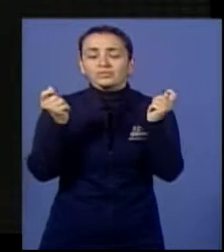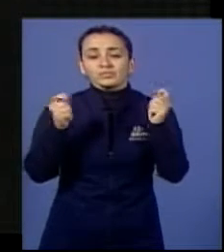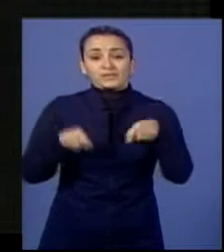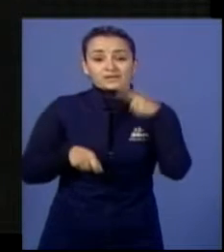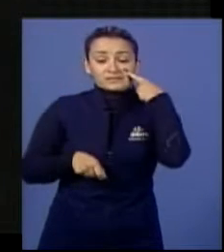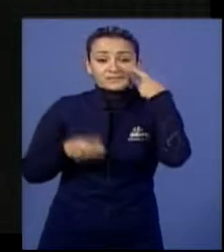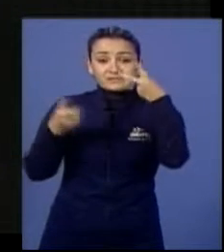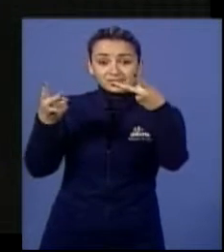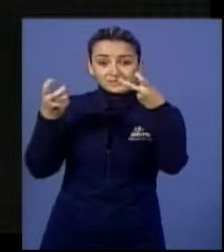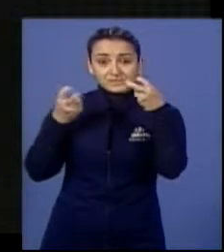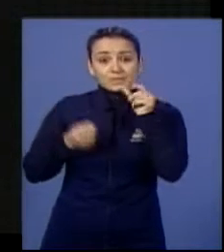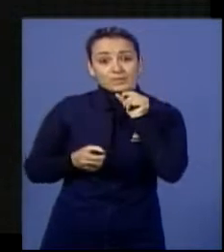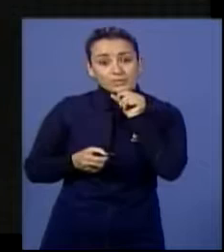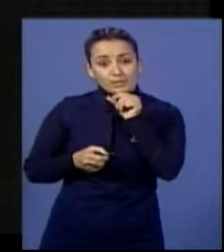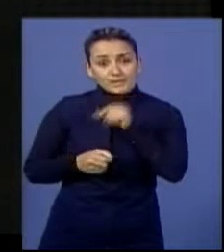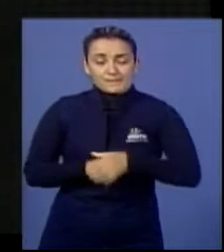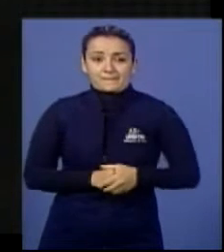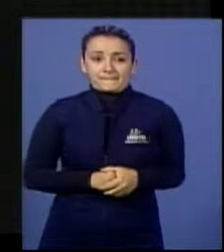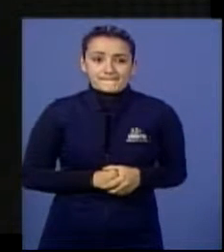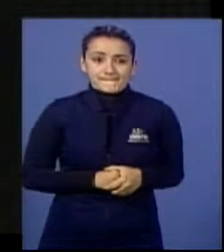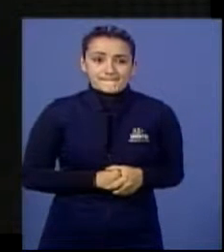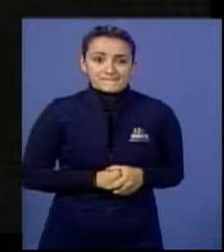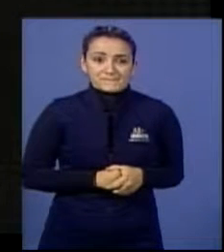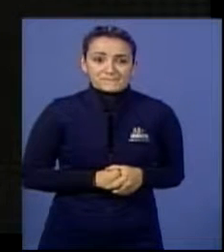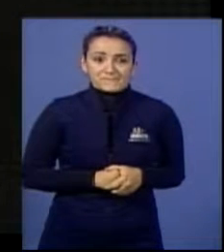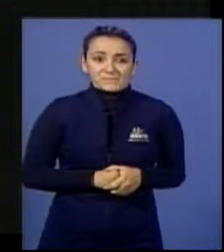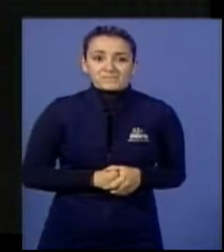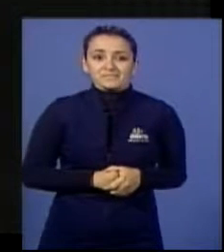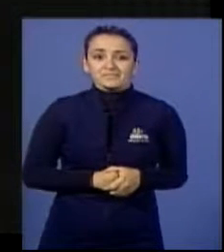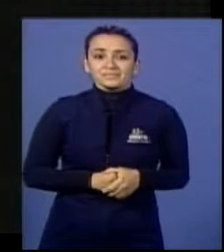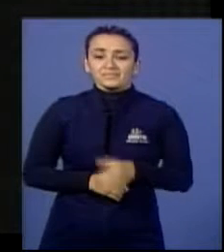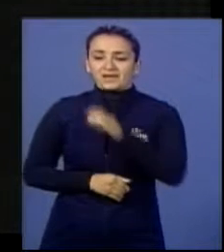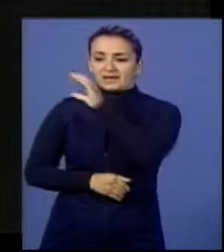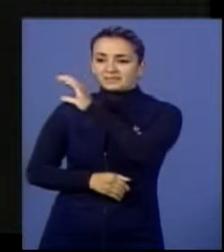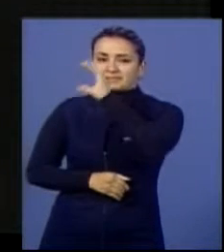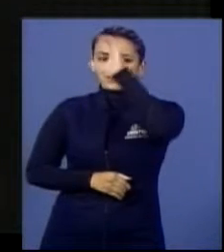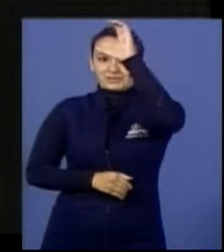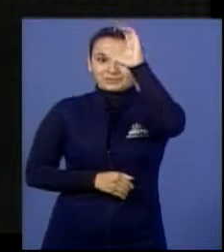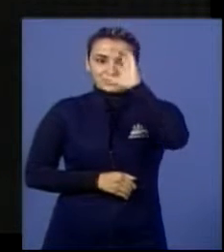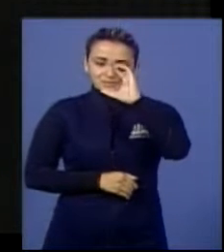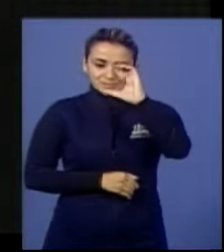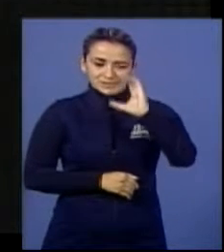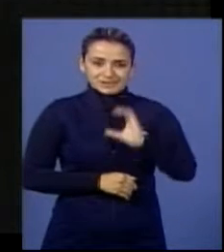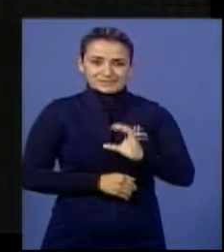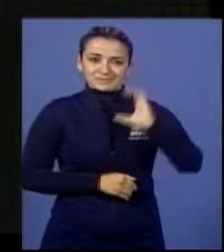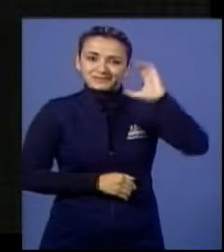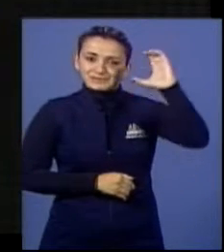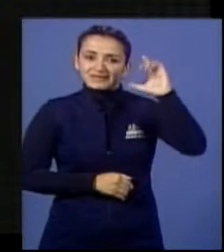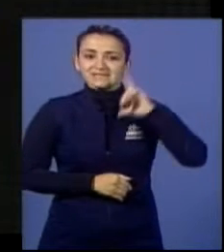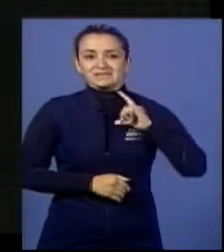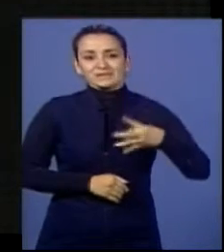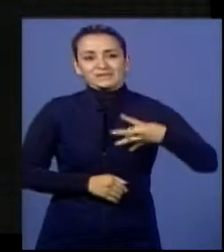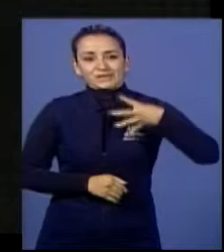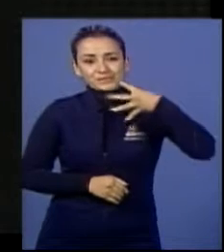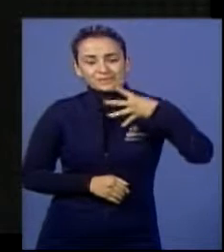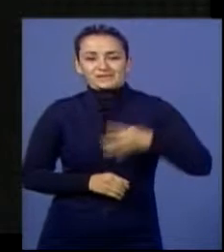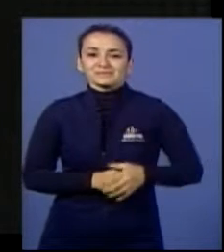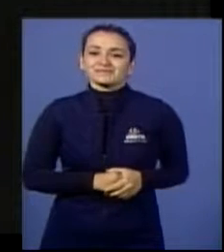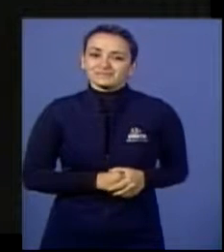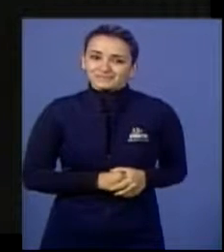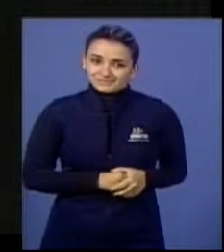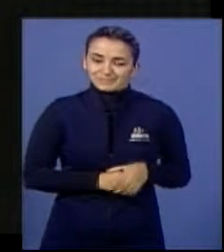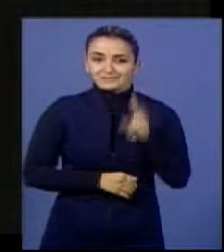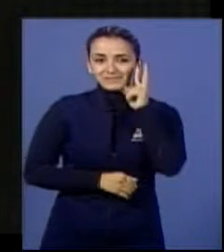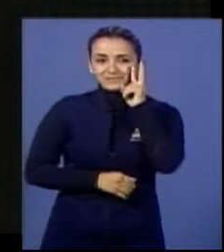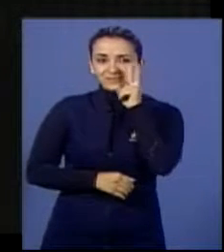Traduzir o seguinte, que aqui nessa ponta é um carbono, aqui é outro carbono, aqui é carbono, aqui é carbono e aqui é carbono. Tá? Você